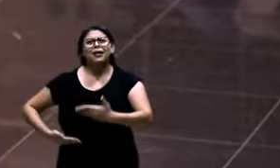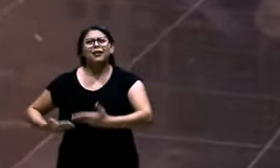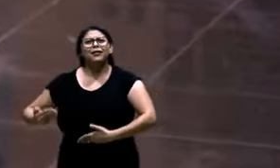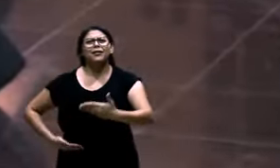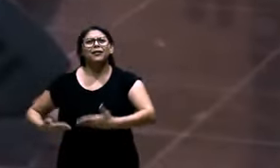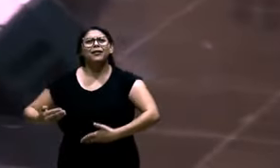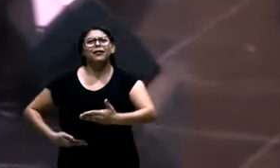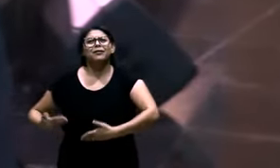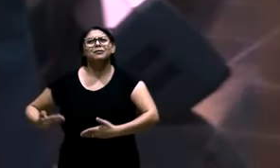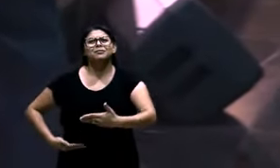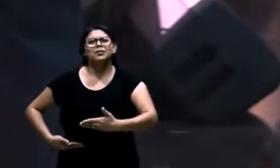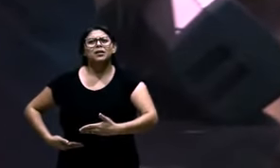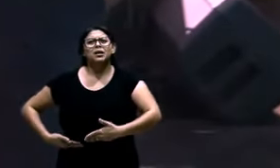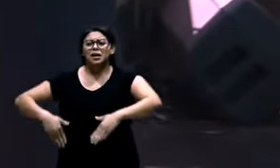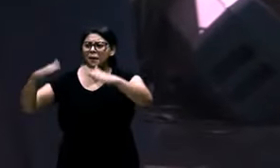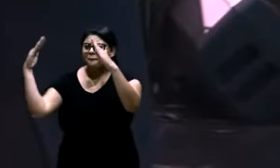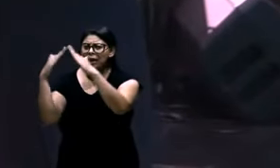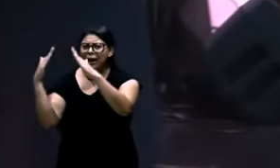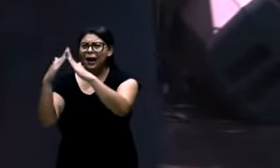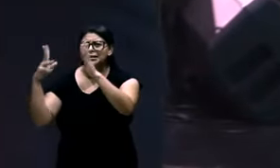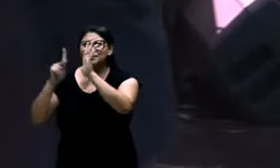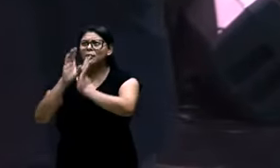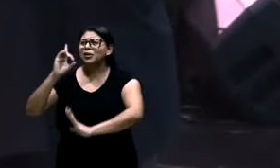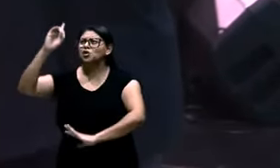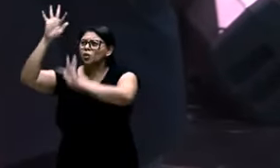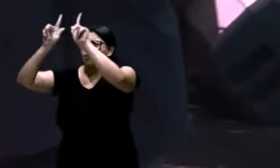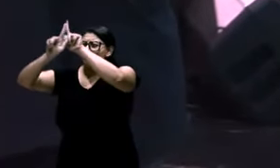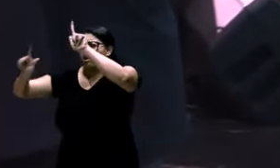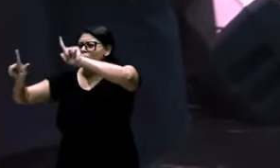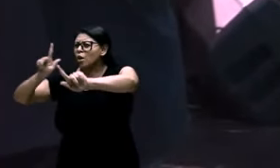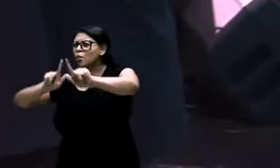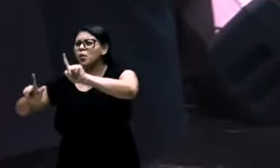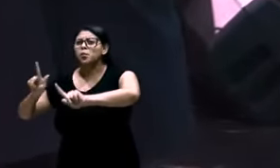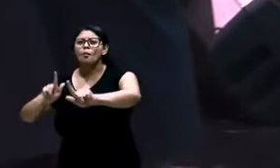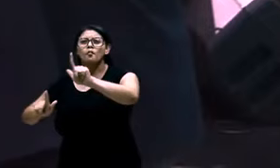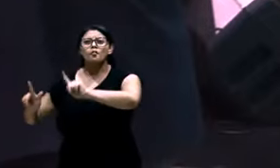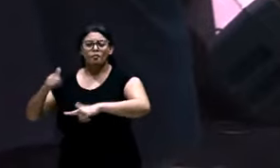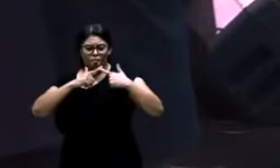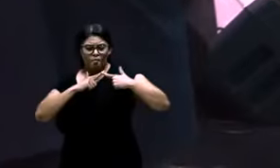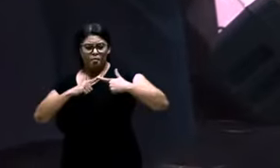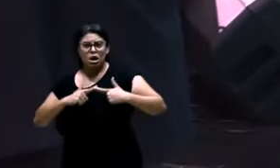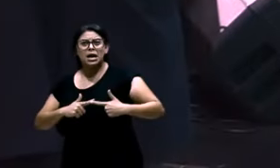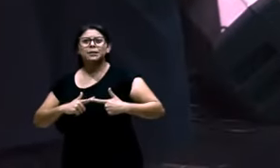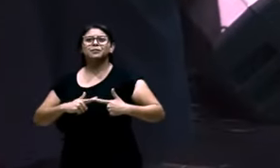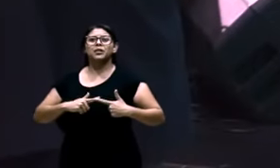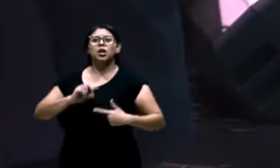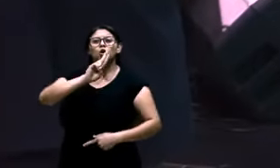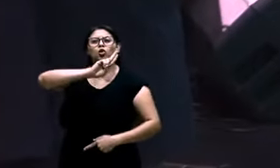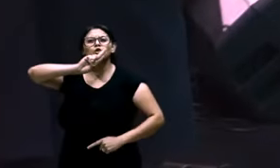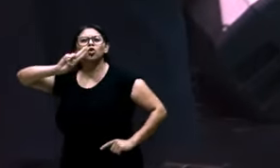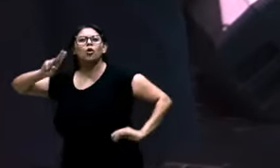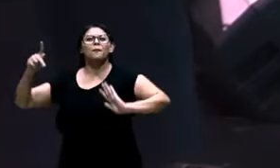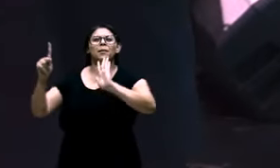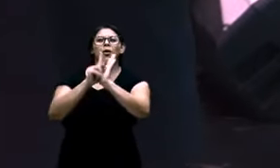e edifiquem a minha casa, e eu, o Senhor, serei